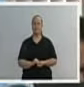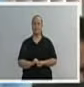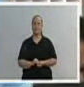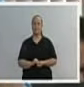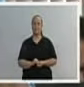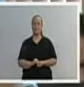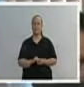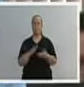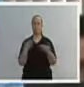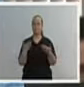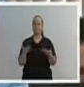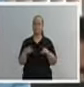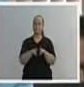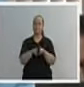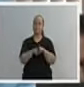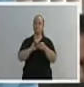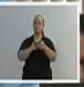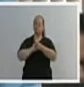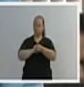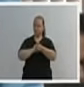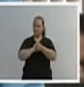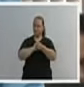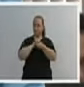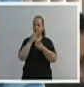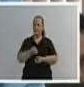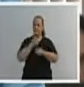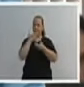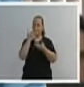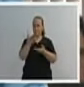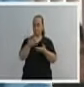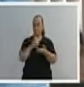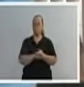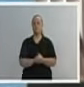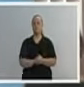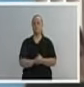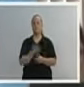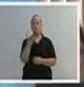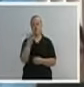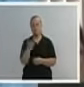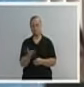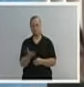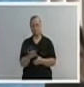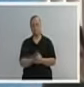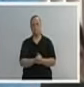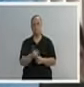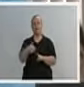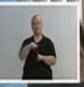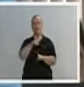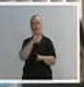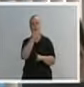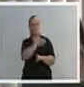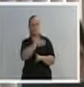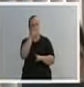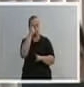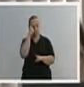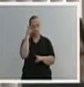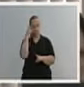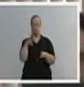Vereador, eu quero também lhe parabenizar pelo seu pronunciamento. Eu acho que o vereador que me antecedeu numa parte aqui, o vereador Jefferson